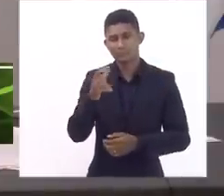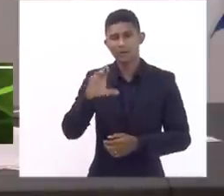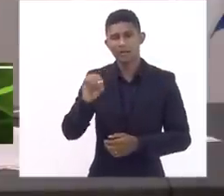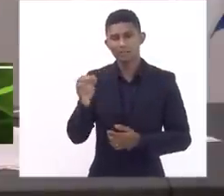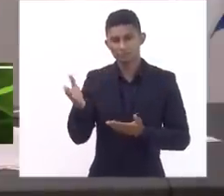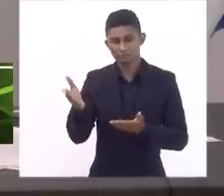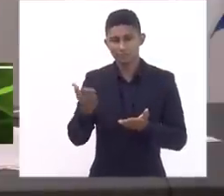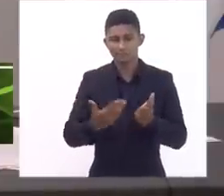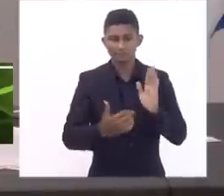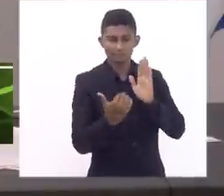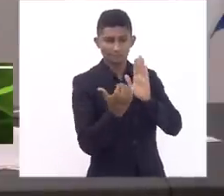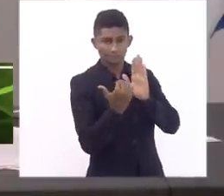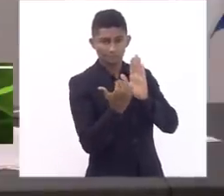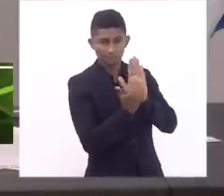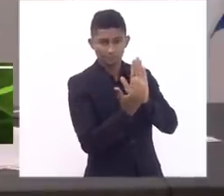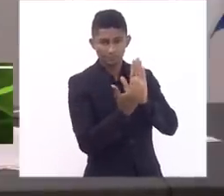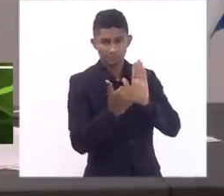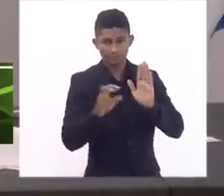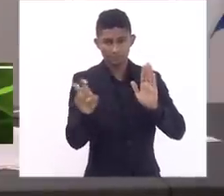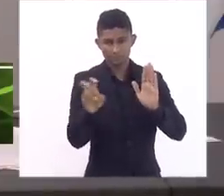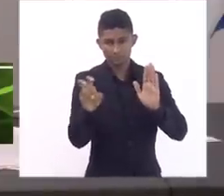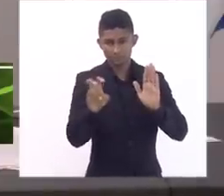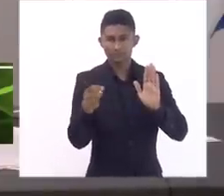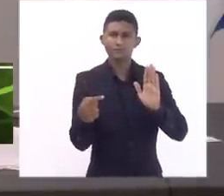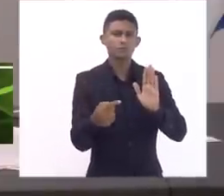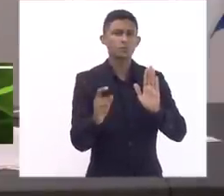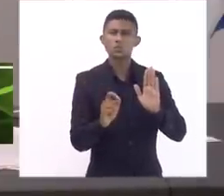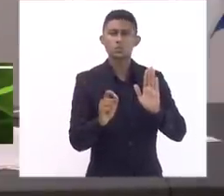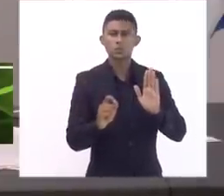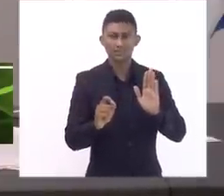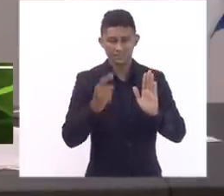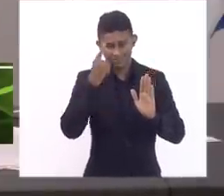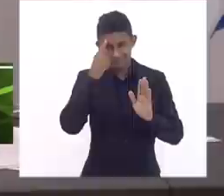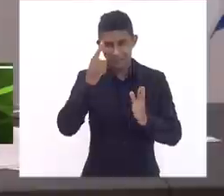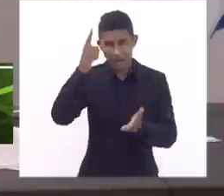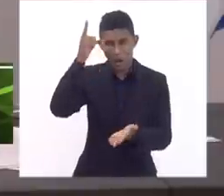O quinto é o acordo aqui.